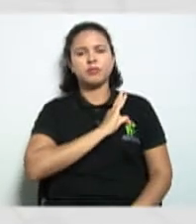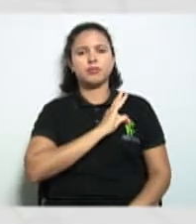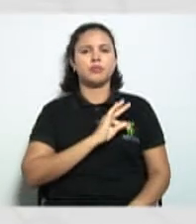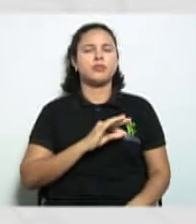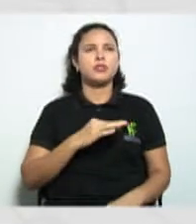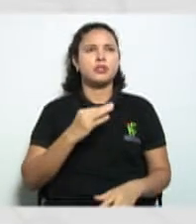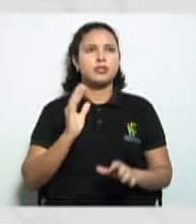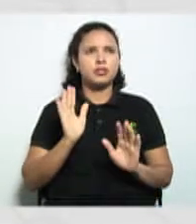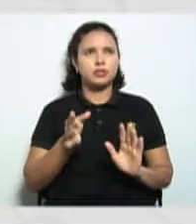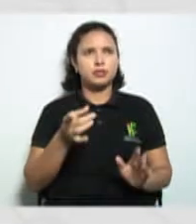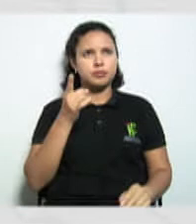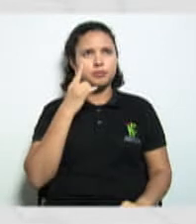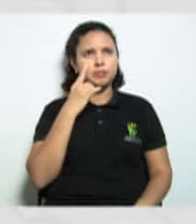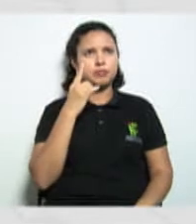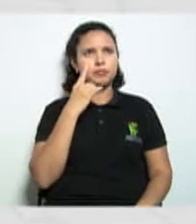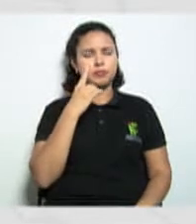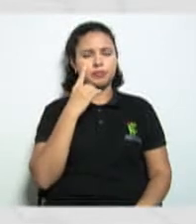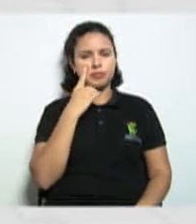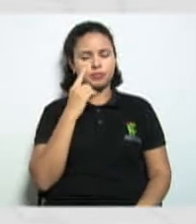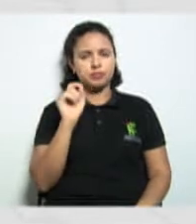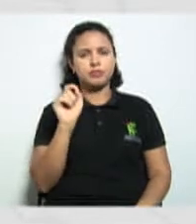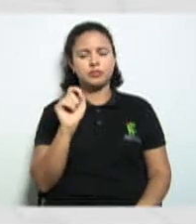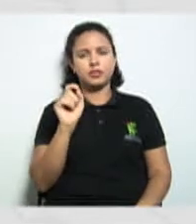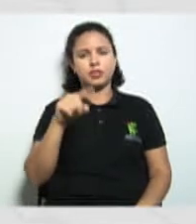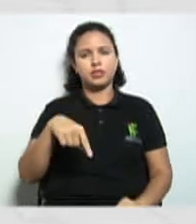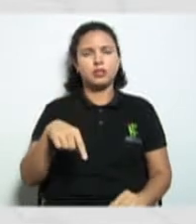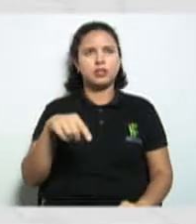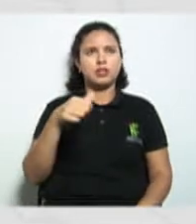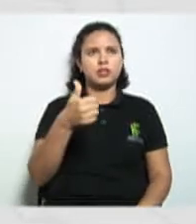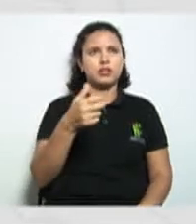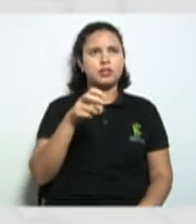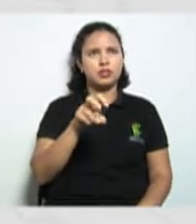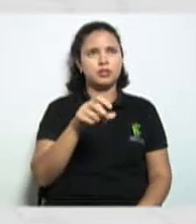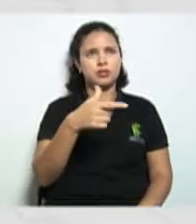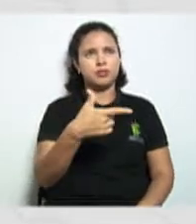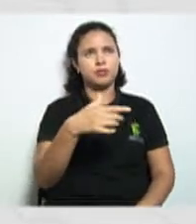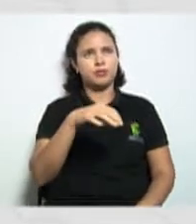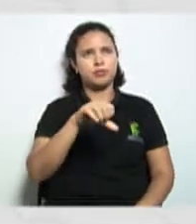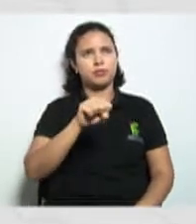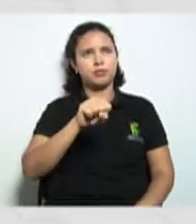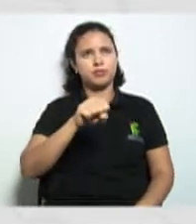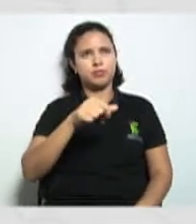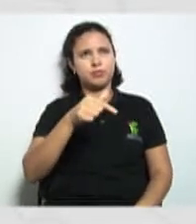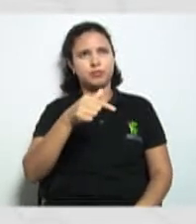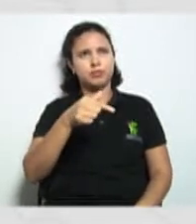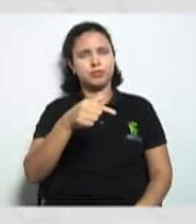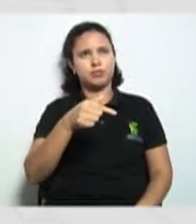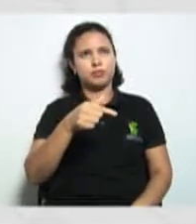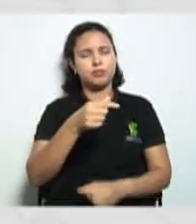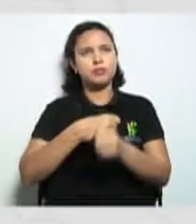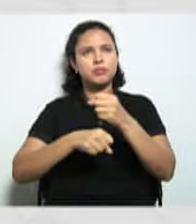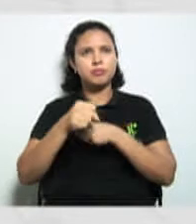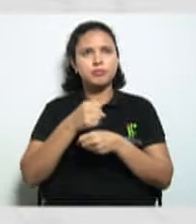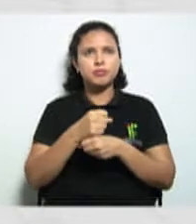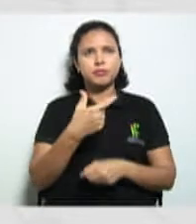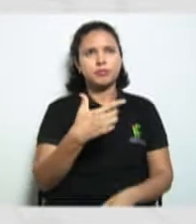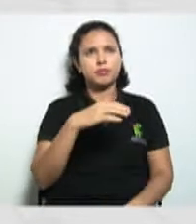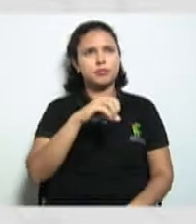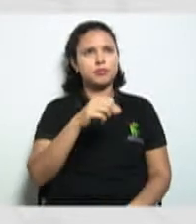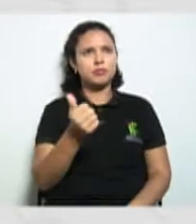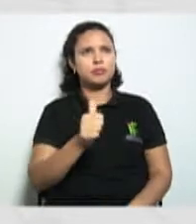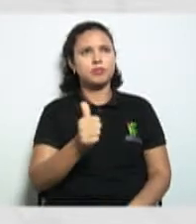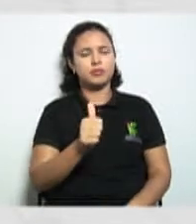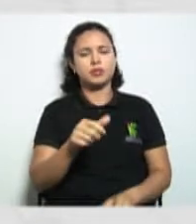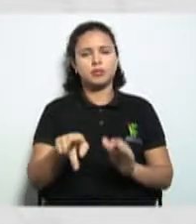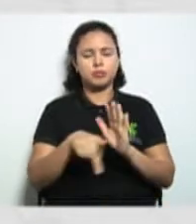nós vimos, agora há pouco, foi a 15.287 de 2011, que trata da